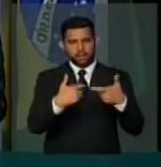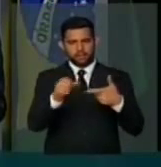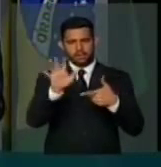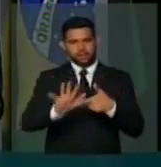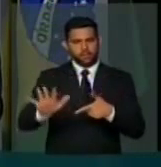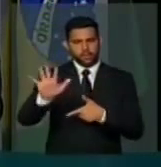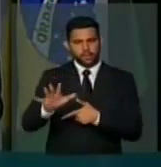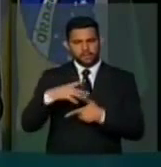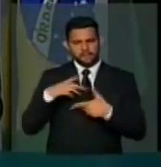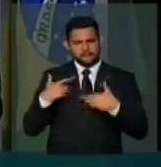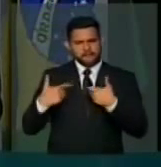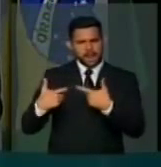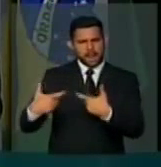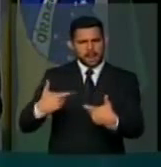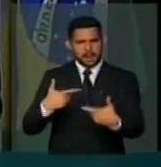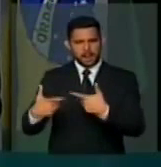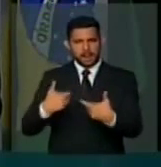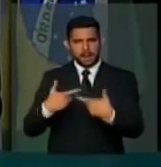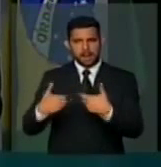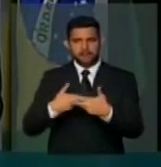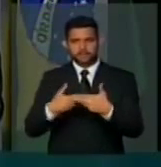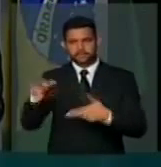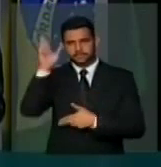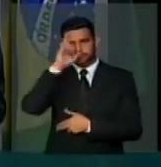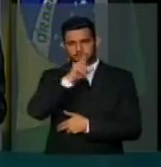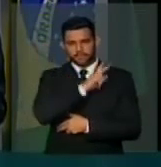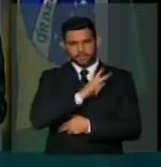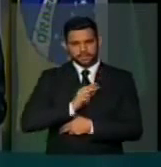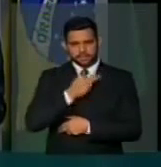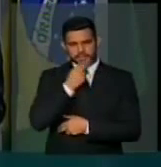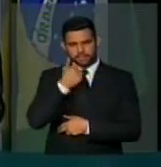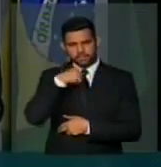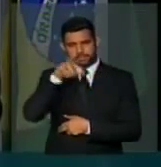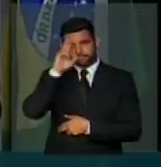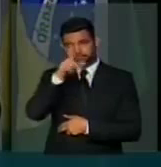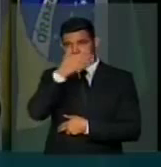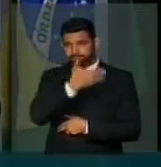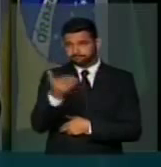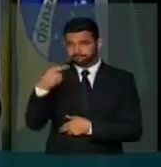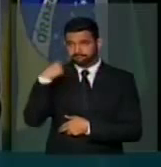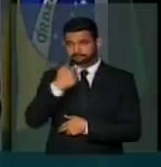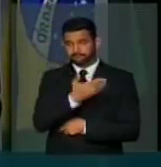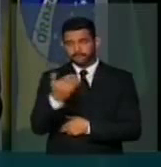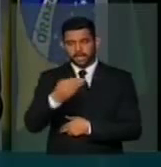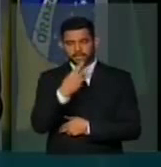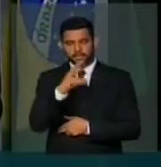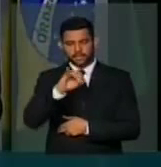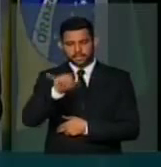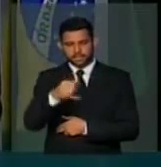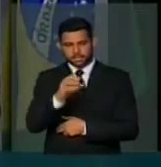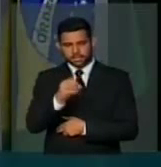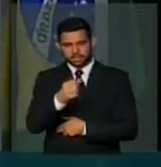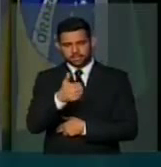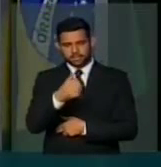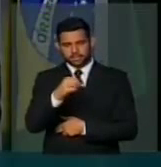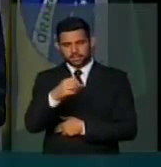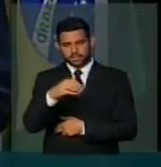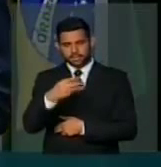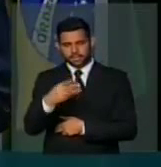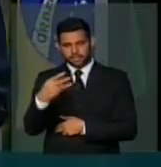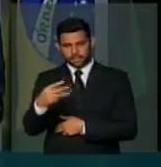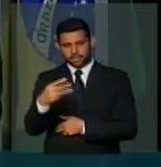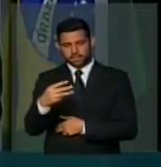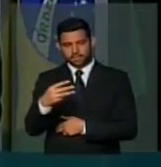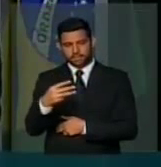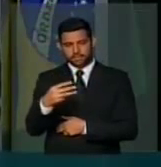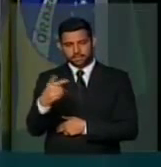foram bravos na luta armada. Senhor presidente, senhoras e senhores deputados, em 30 de janeiro de 1933, a